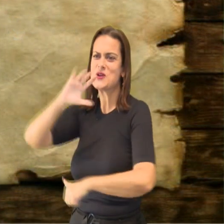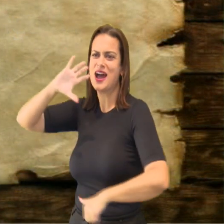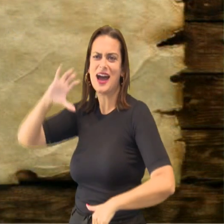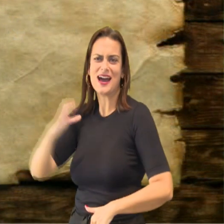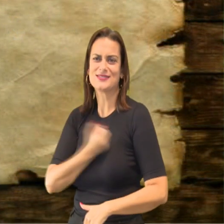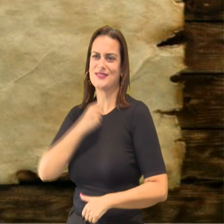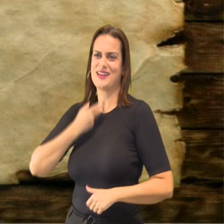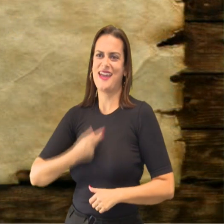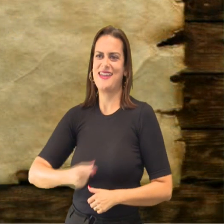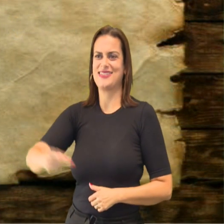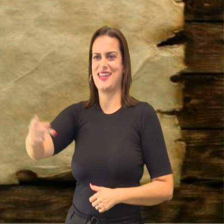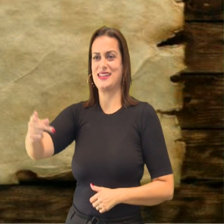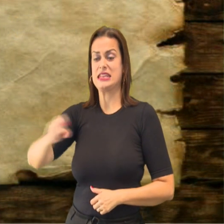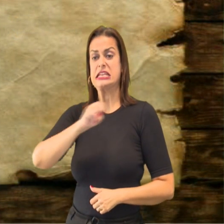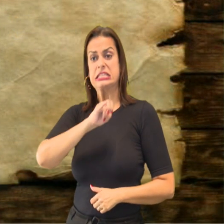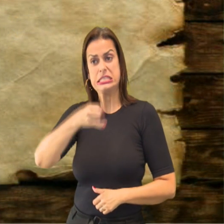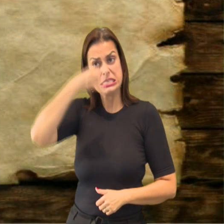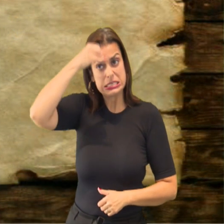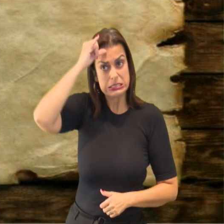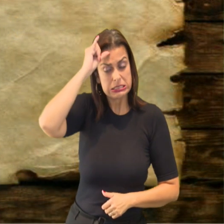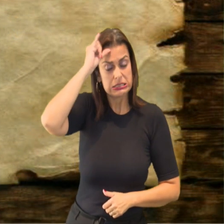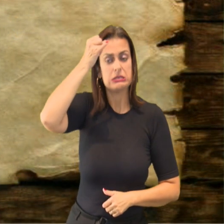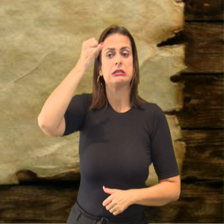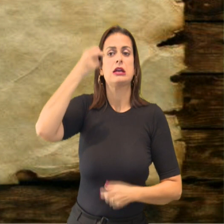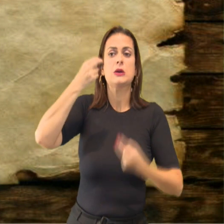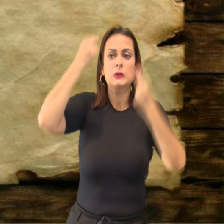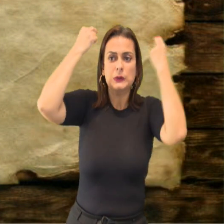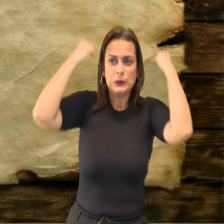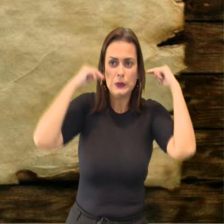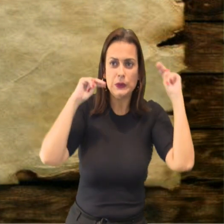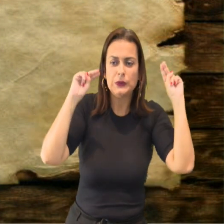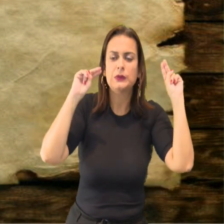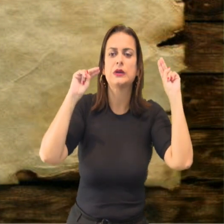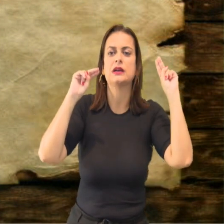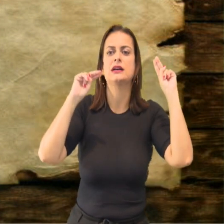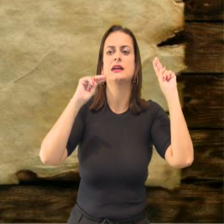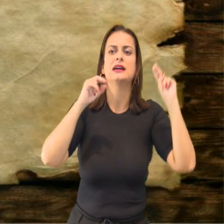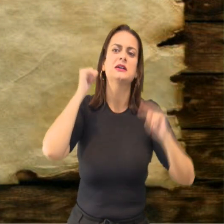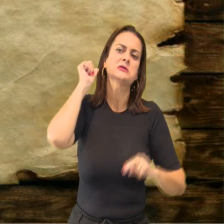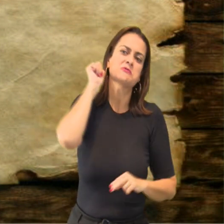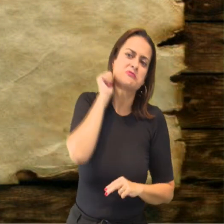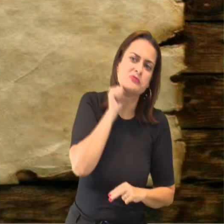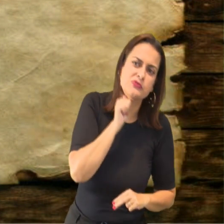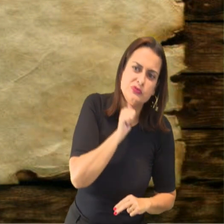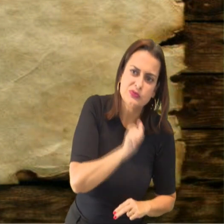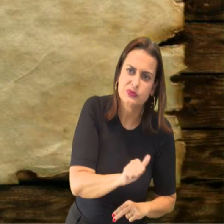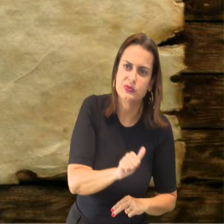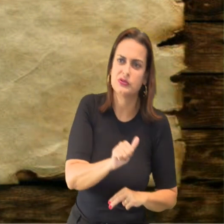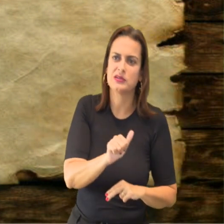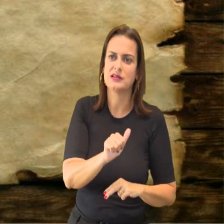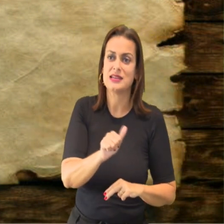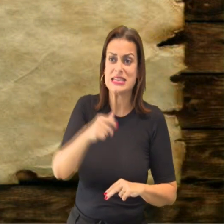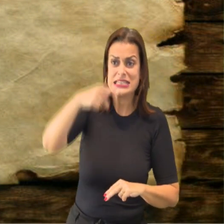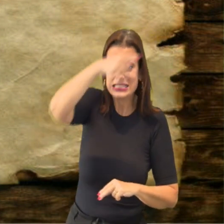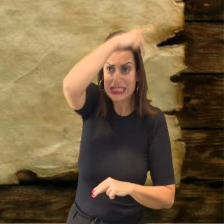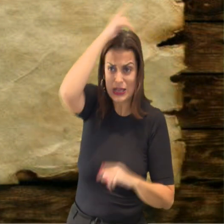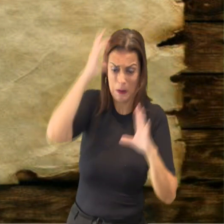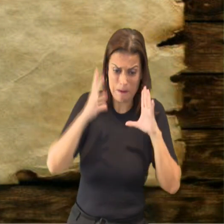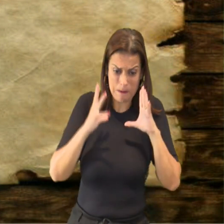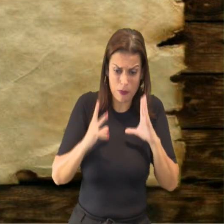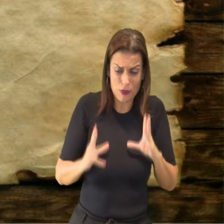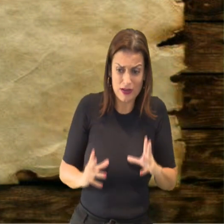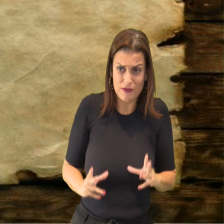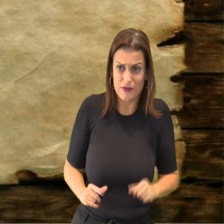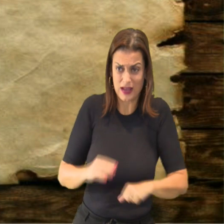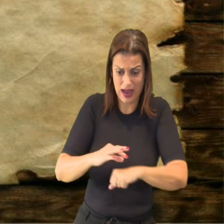de bodes e de touros e a cinza de uma novilha aspergida sobre os contaminados os santificam quanto à purificação